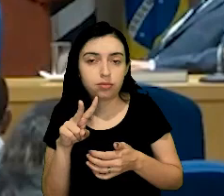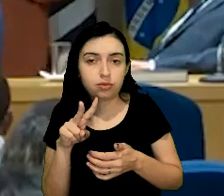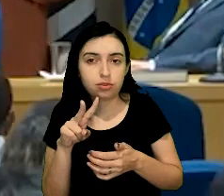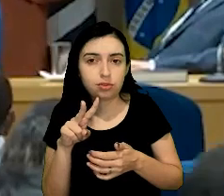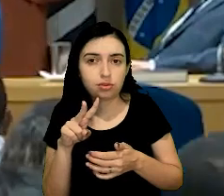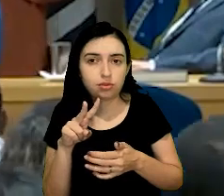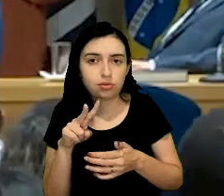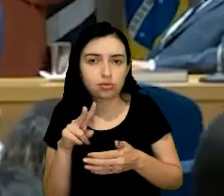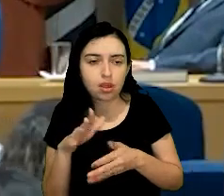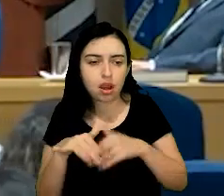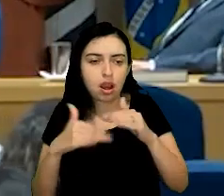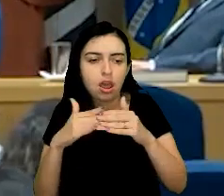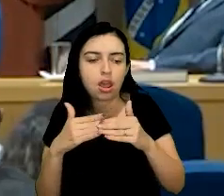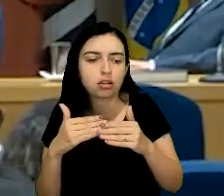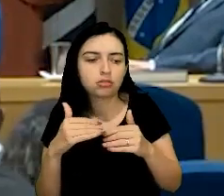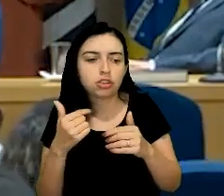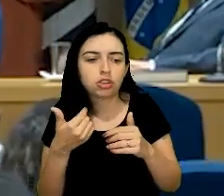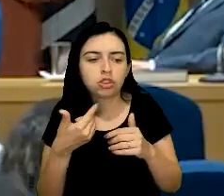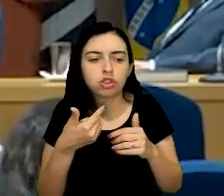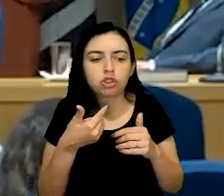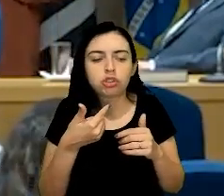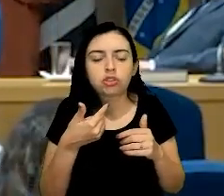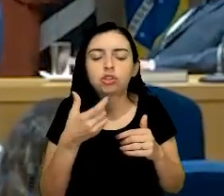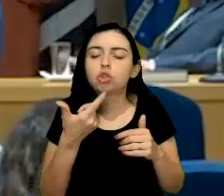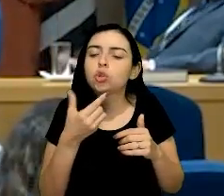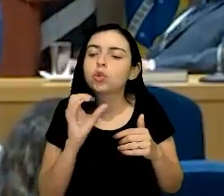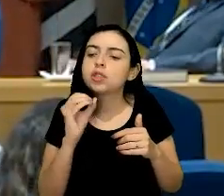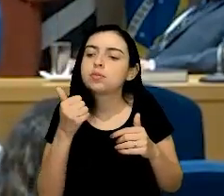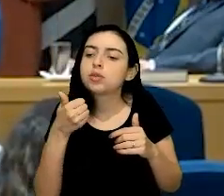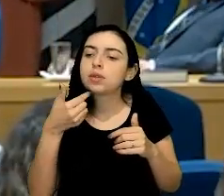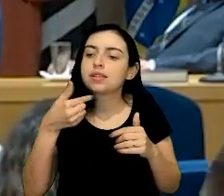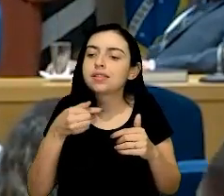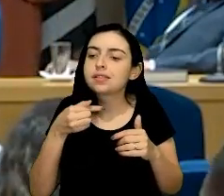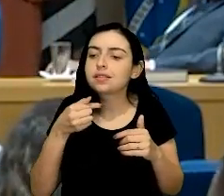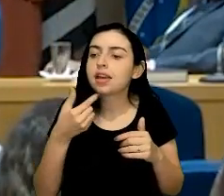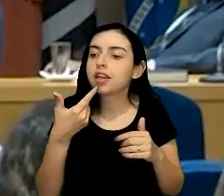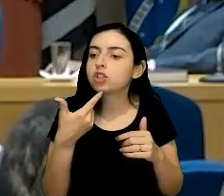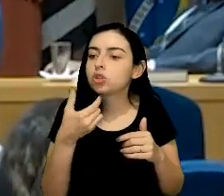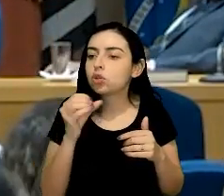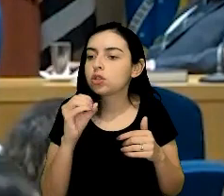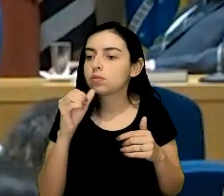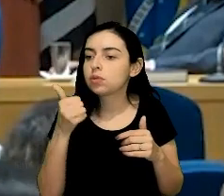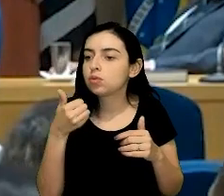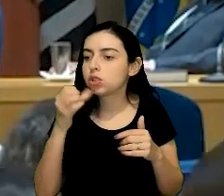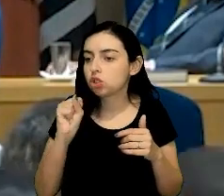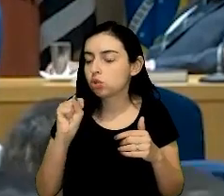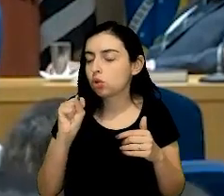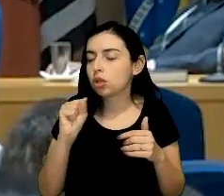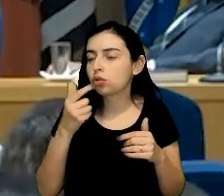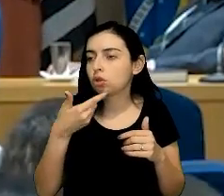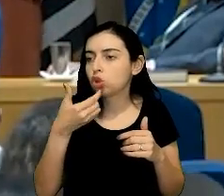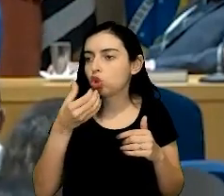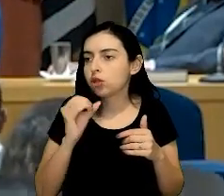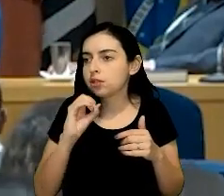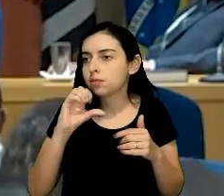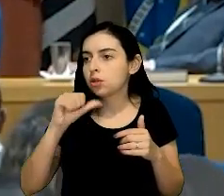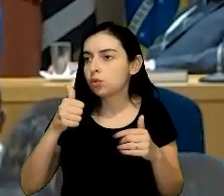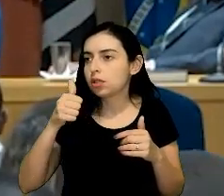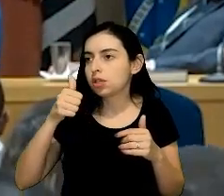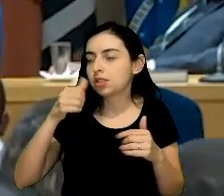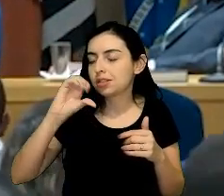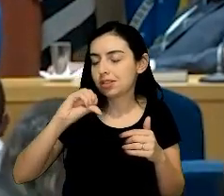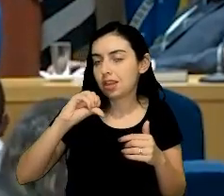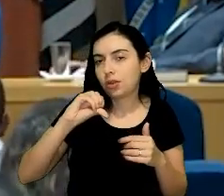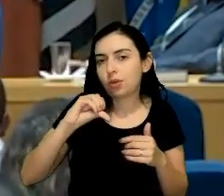de 2017, 18 e 19, aonde, do ponto de vista teórico, o Paul Singer vai